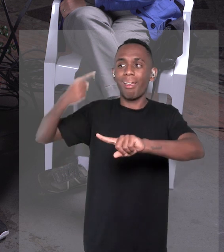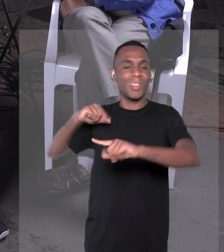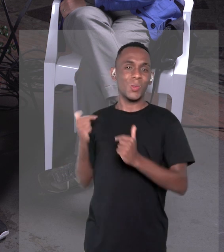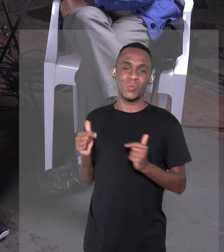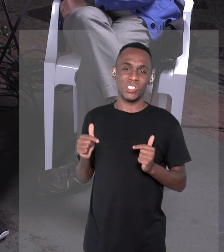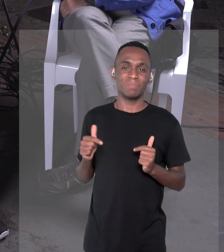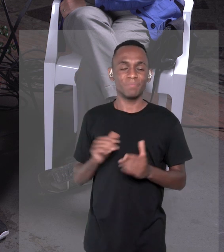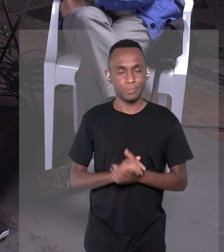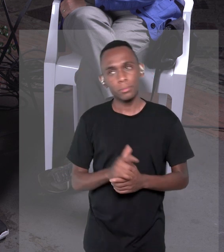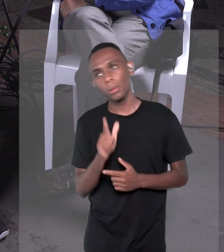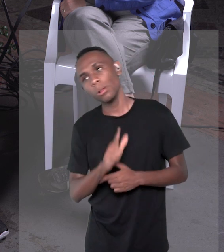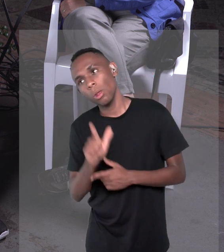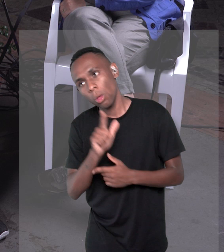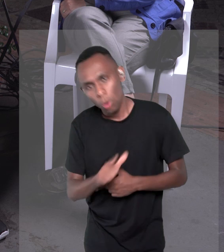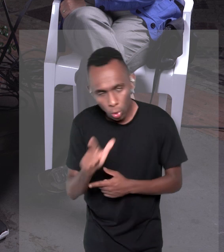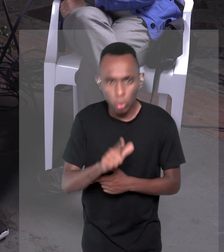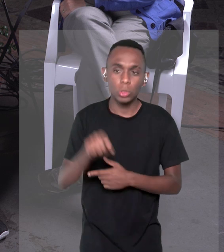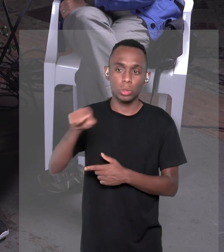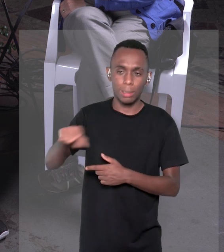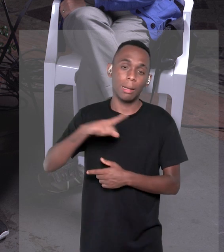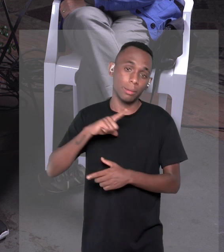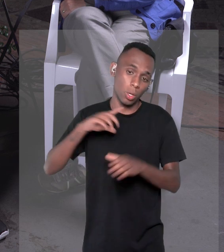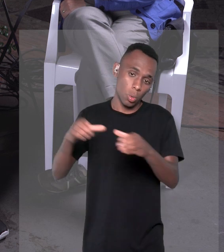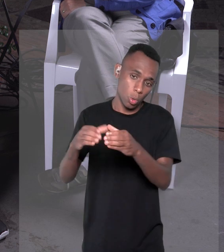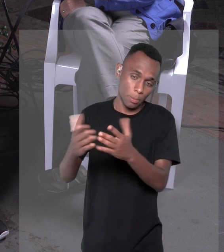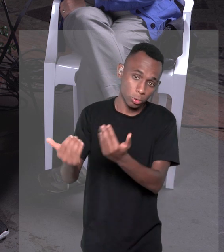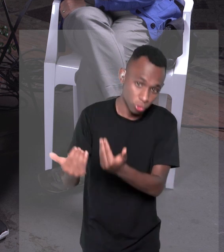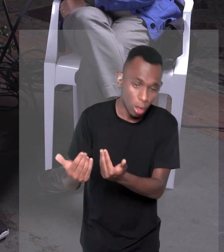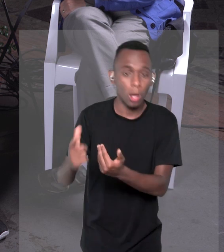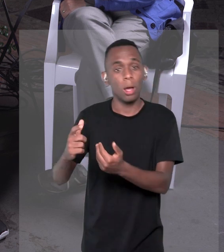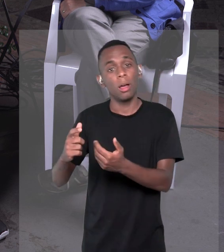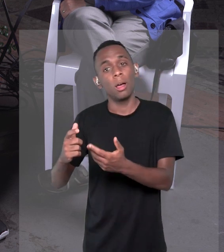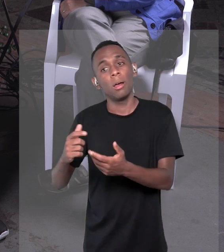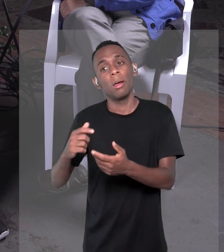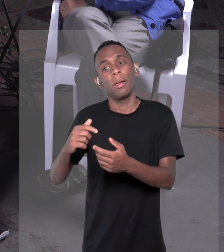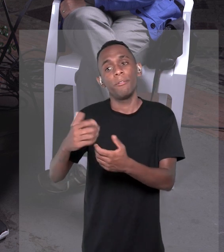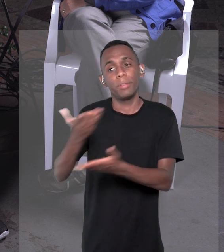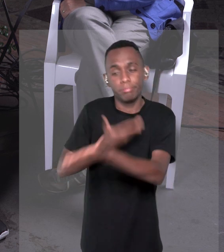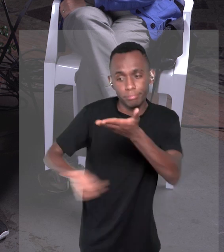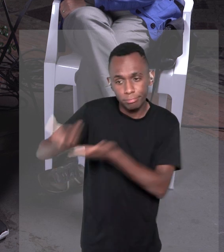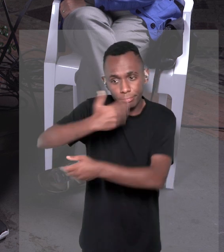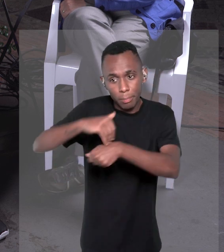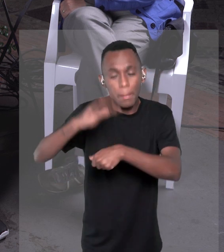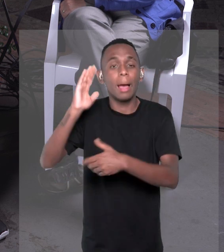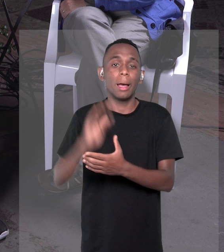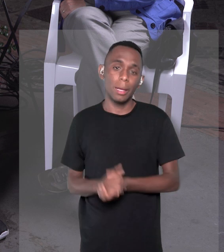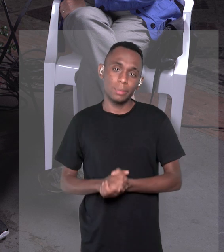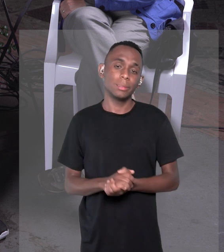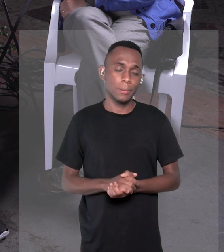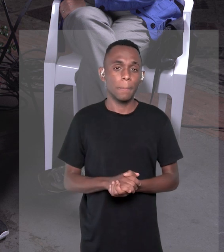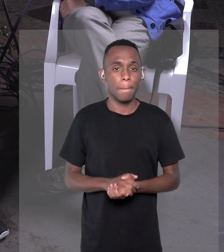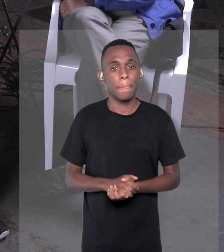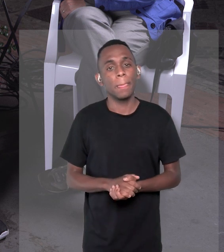jovens sabem disso e são melhores. Eu sou de uma geração que, na faculdade, deve ter sido como a sua, como a do Miguel, uma boa parte das pessoas